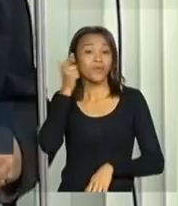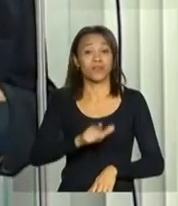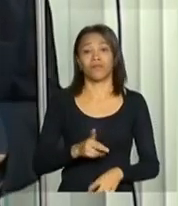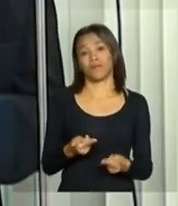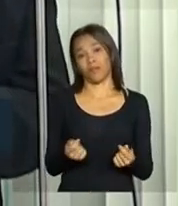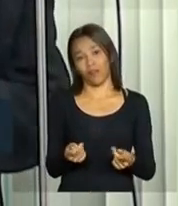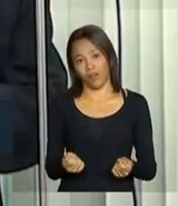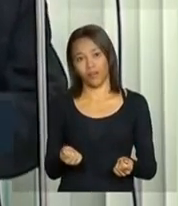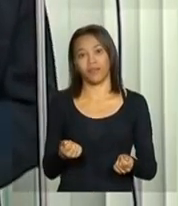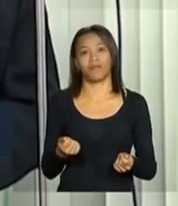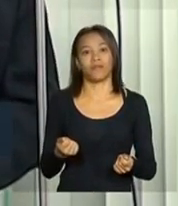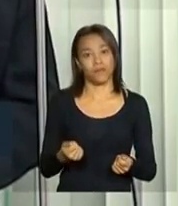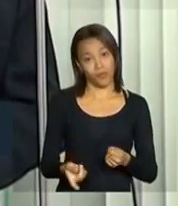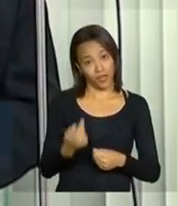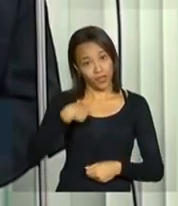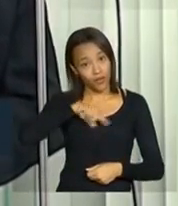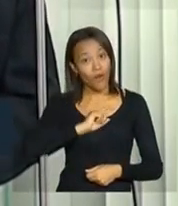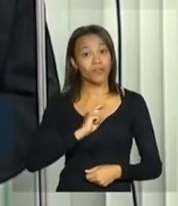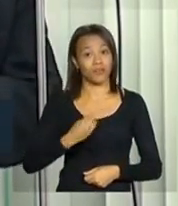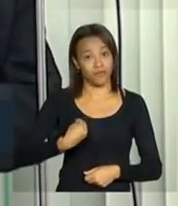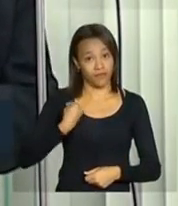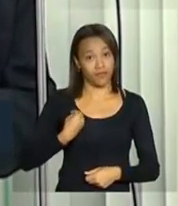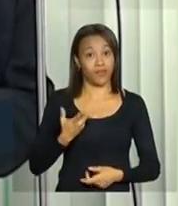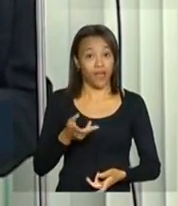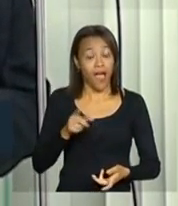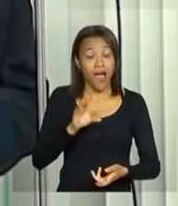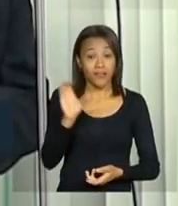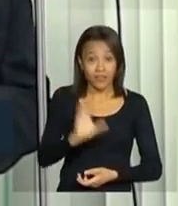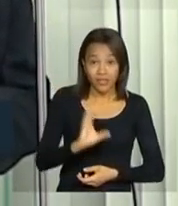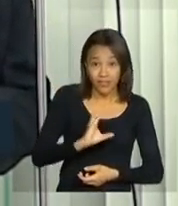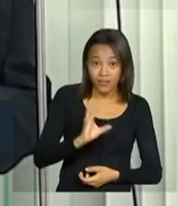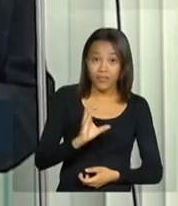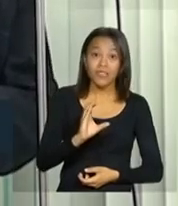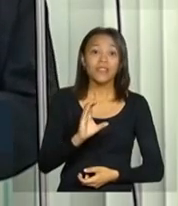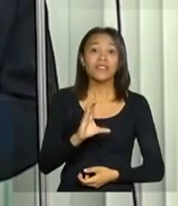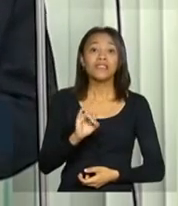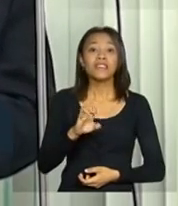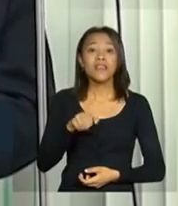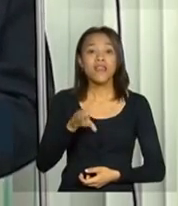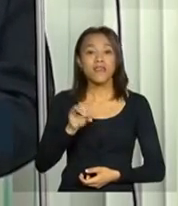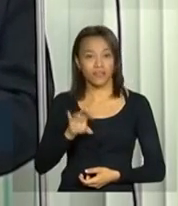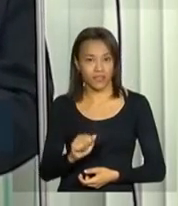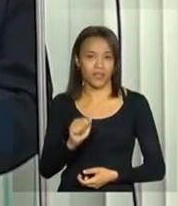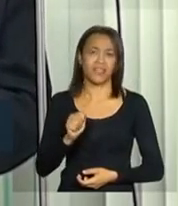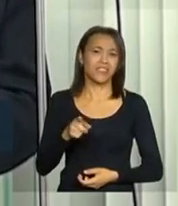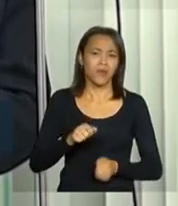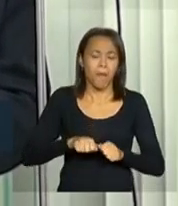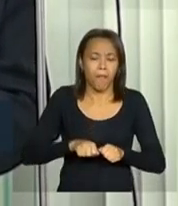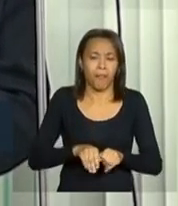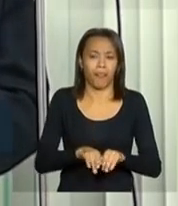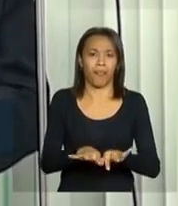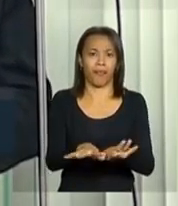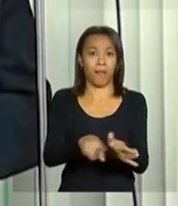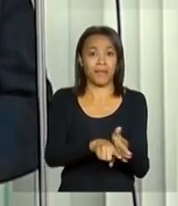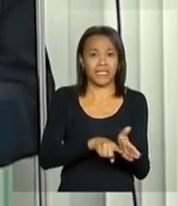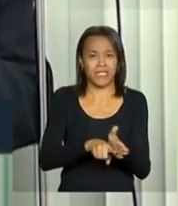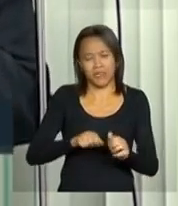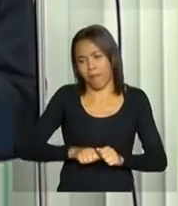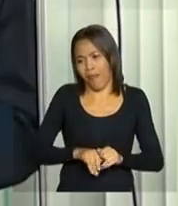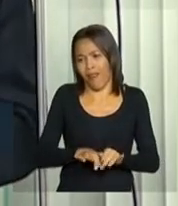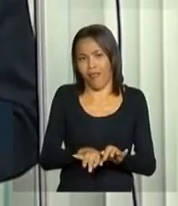Especialmente nas nossas atividades, Eleonora. A ciência, se não agir transversalmente, ela